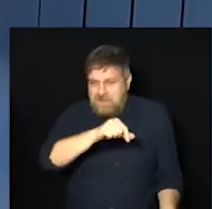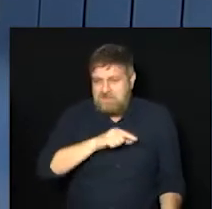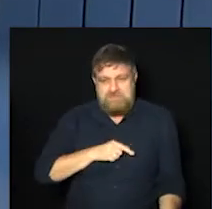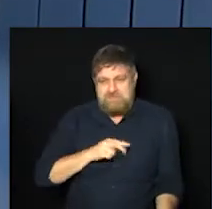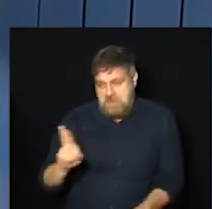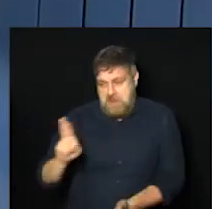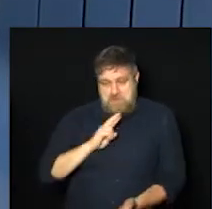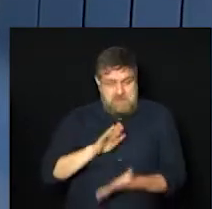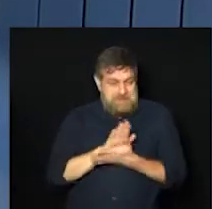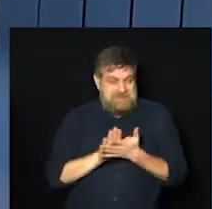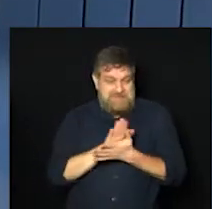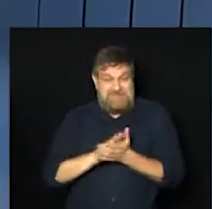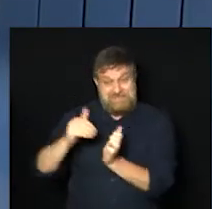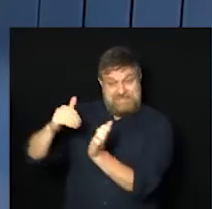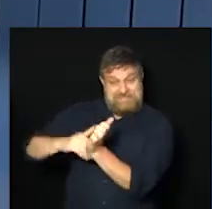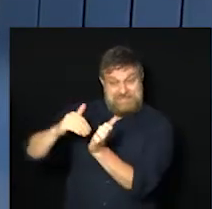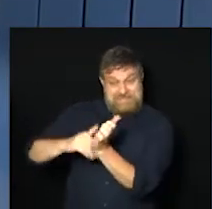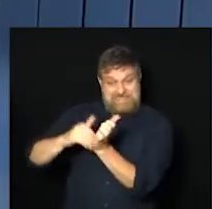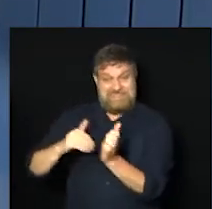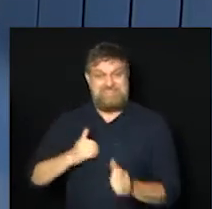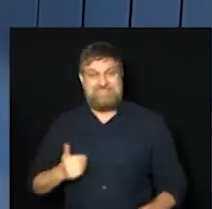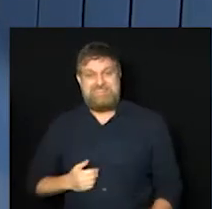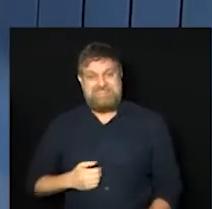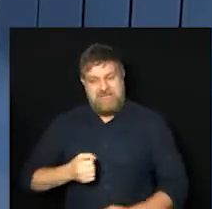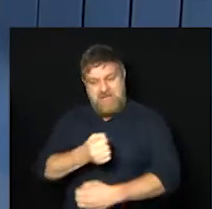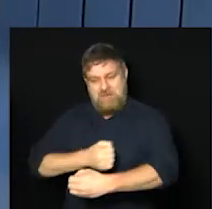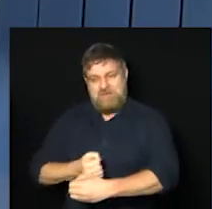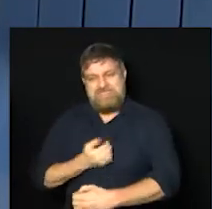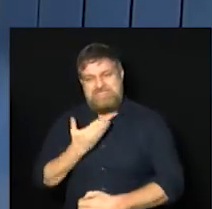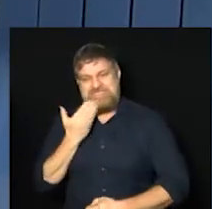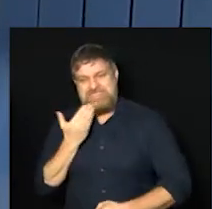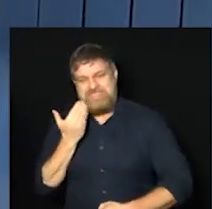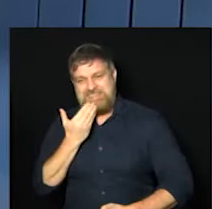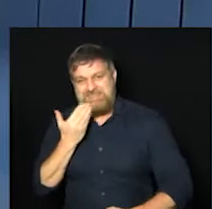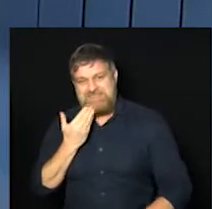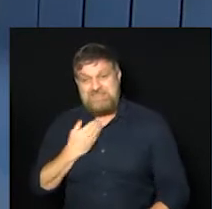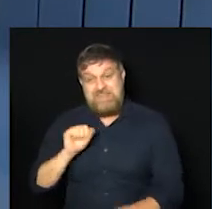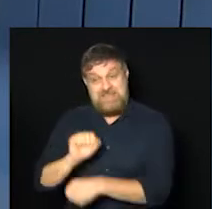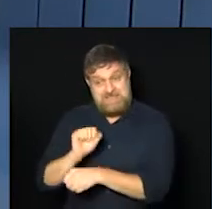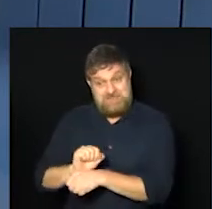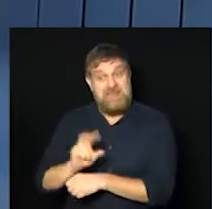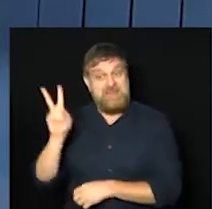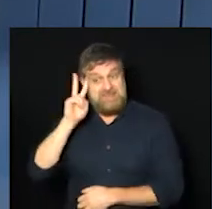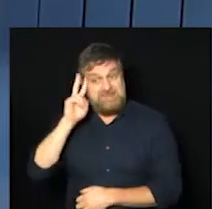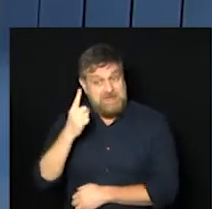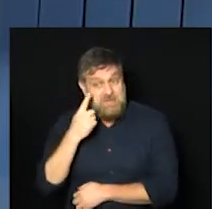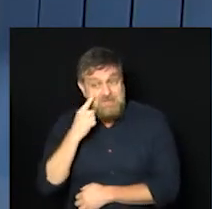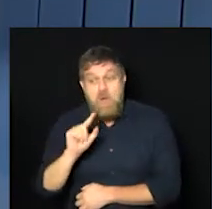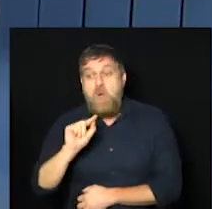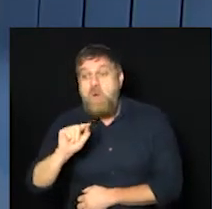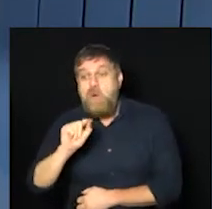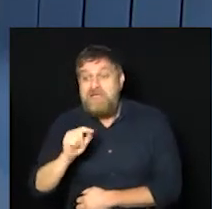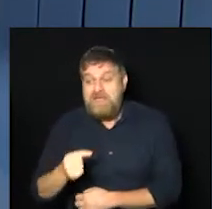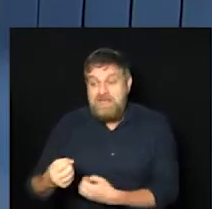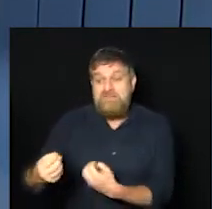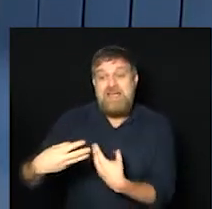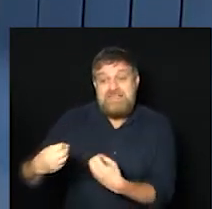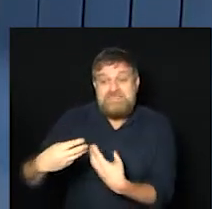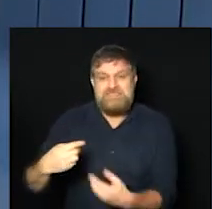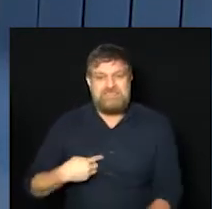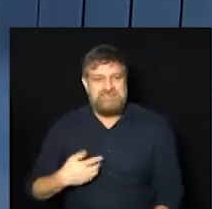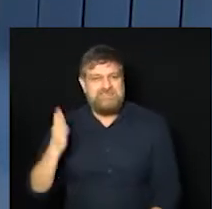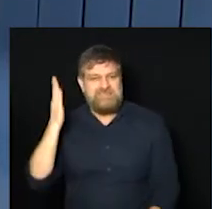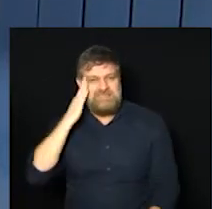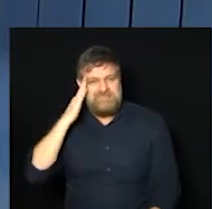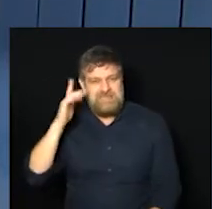spoiler hoje. Michel Amorim no Cozinha Fácil, sem spoiler, vai ter que assistir segunda-feira para saber qual que é a receita que ele vai ensinar. Você sabe,